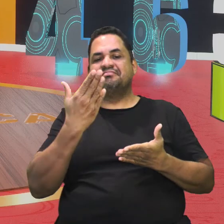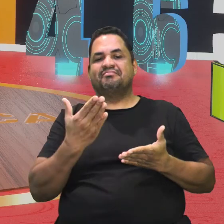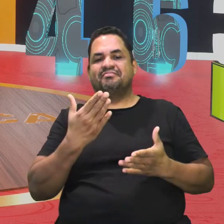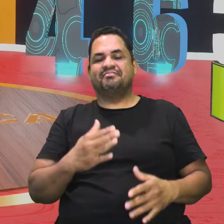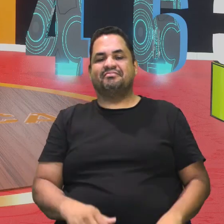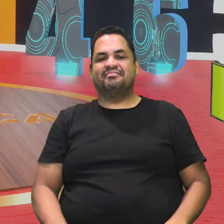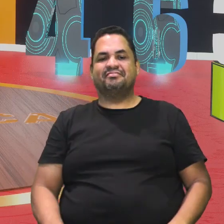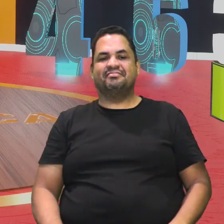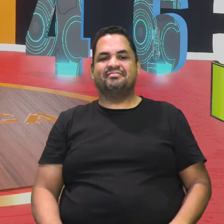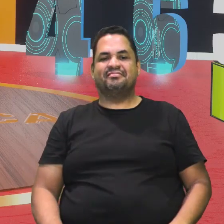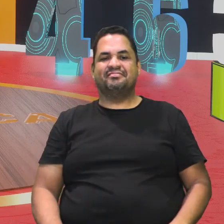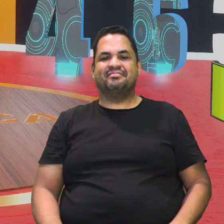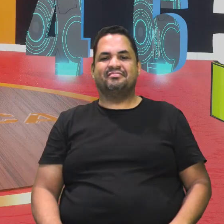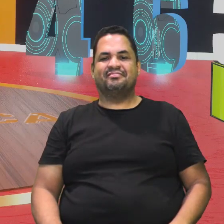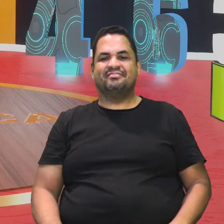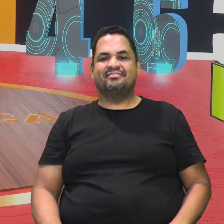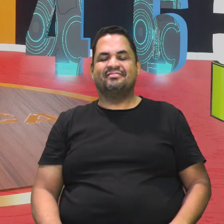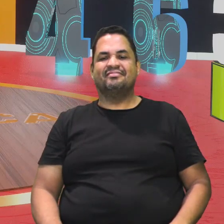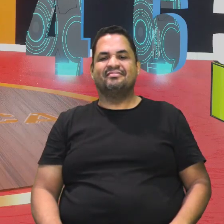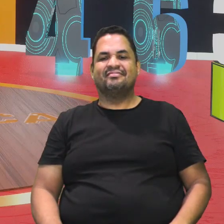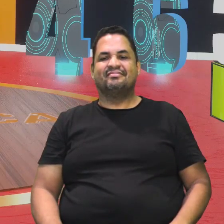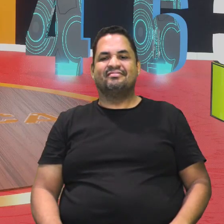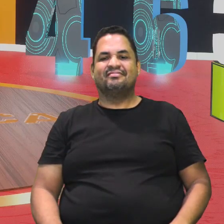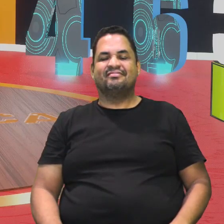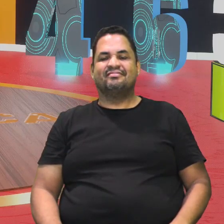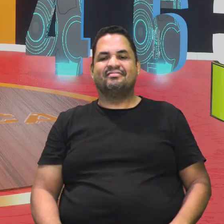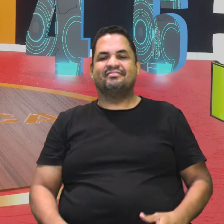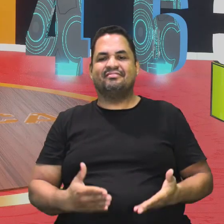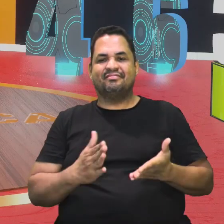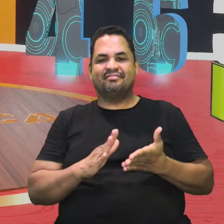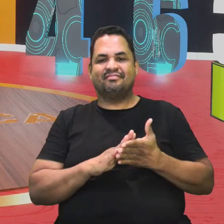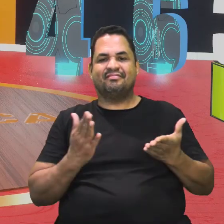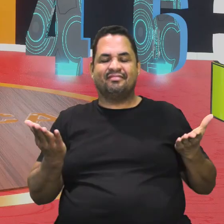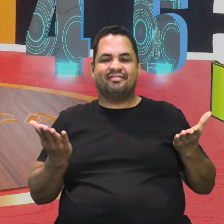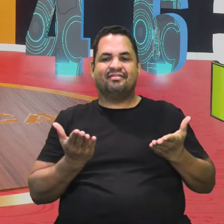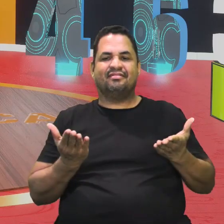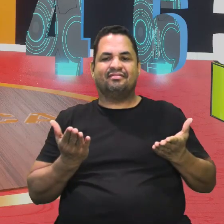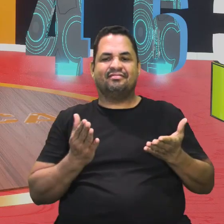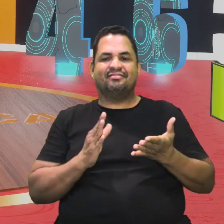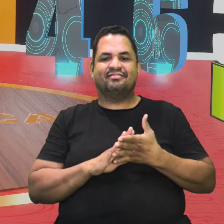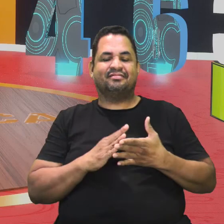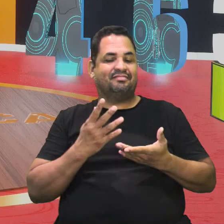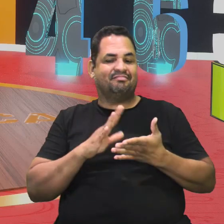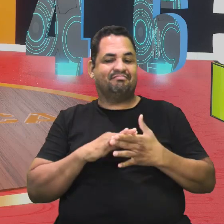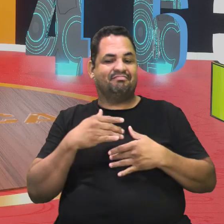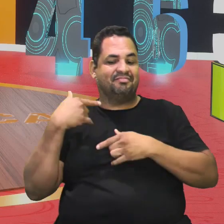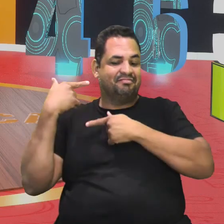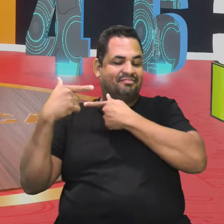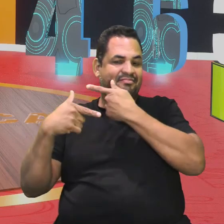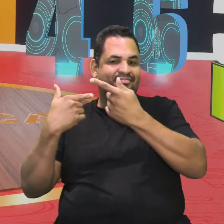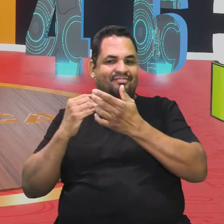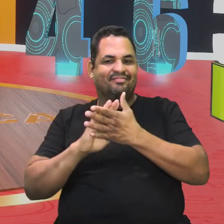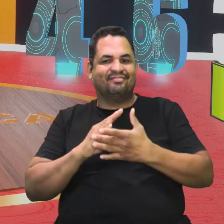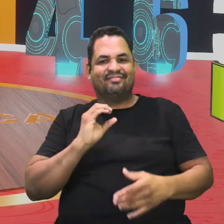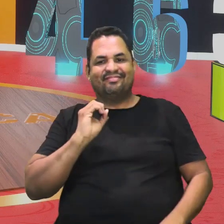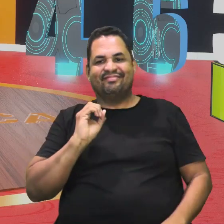o emoji do lado do significado. Eu falei, caramba, eu agora uso só aqueles tradicionais.